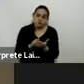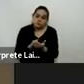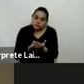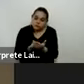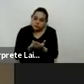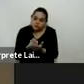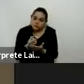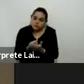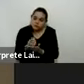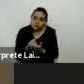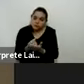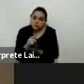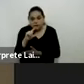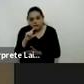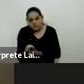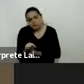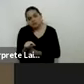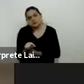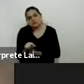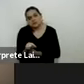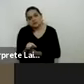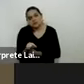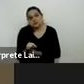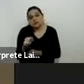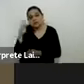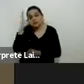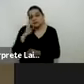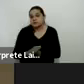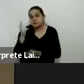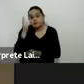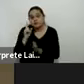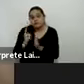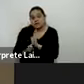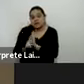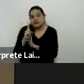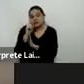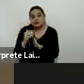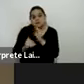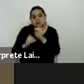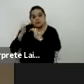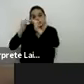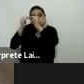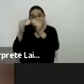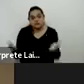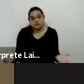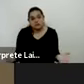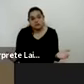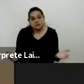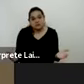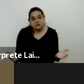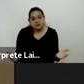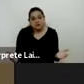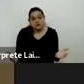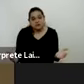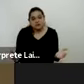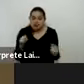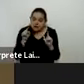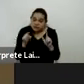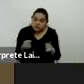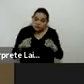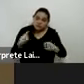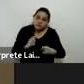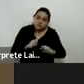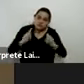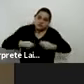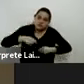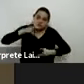de crescimento e uma perspectiva de melhora da economia. Essa é a relação objetiva. Então, é isso que nós precisamos